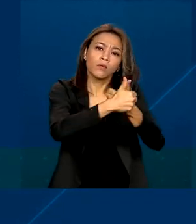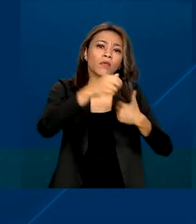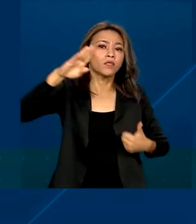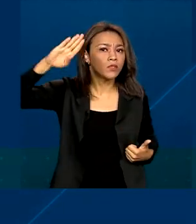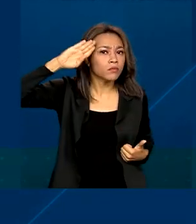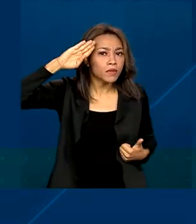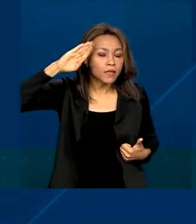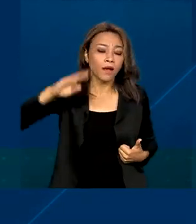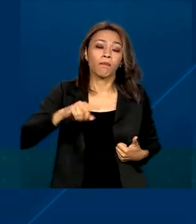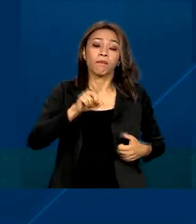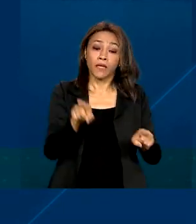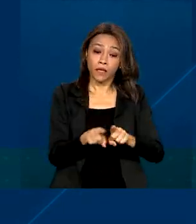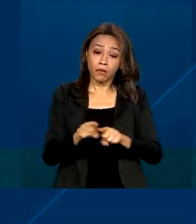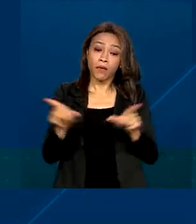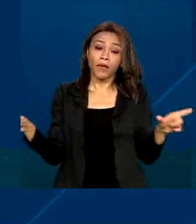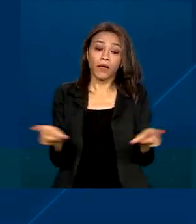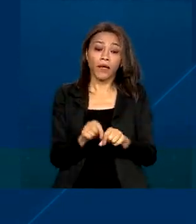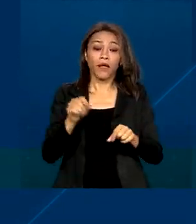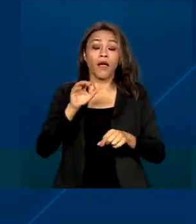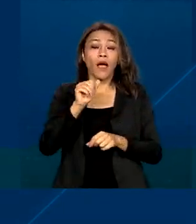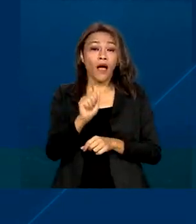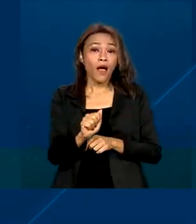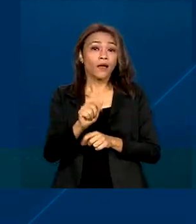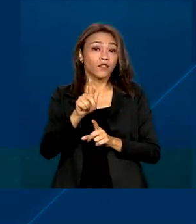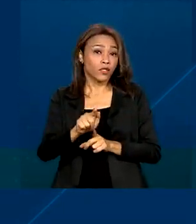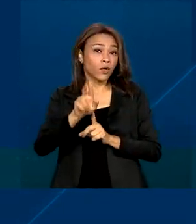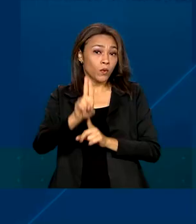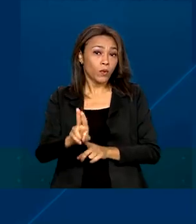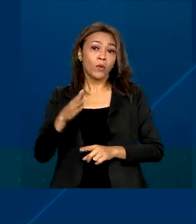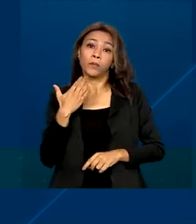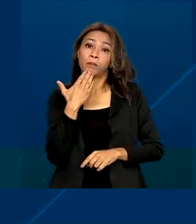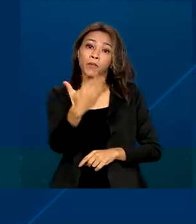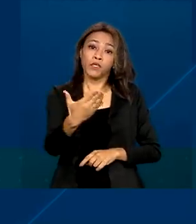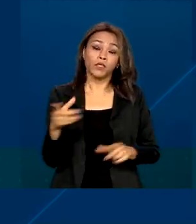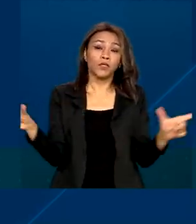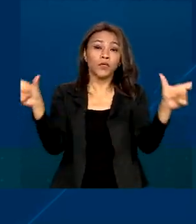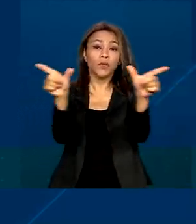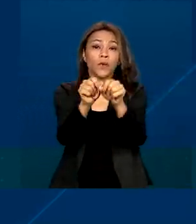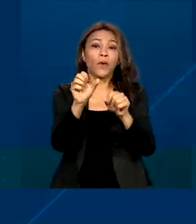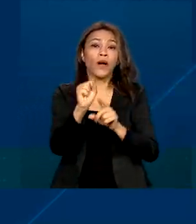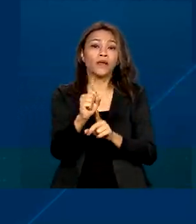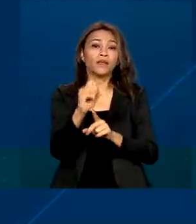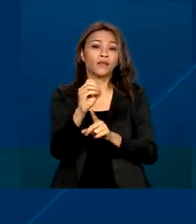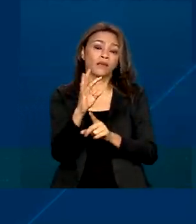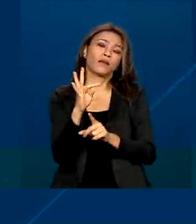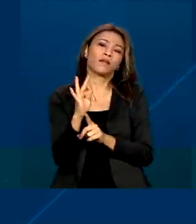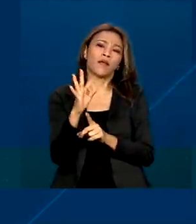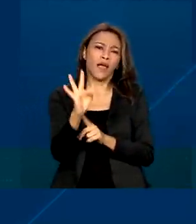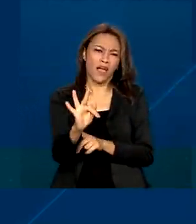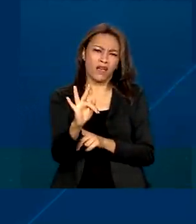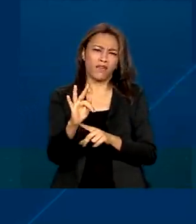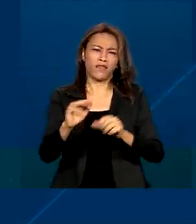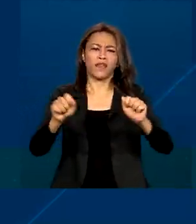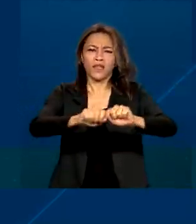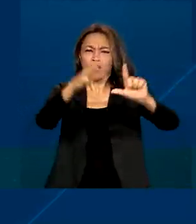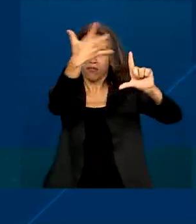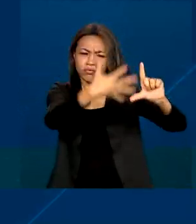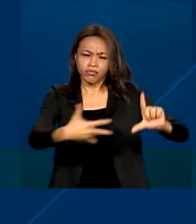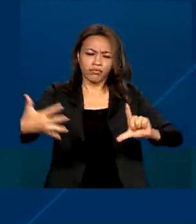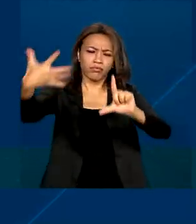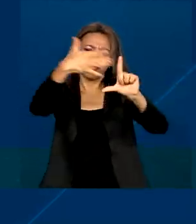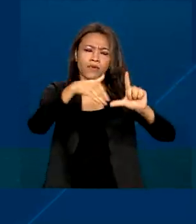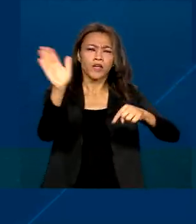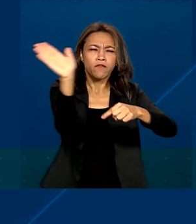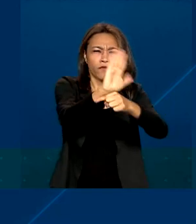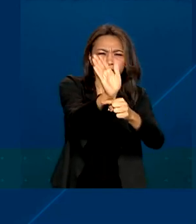AGU também pediu ao STF que determine às plataformas de mídias e redes sociais a interrupção